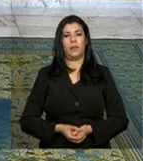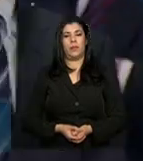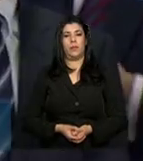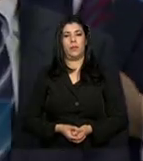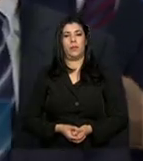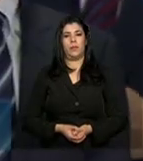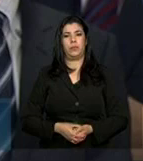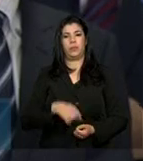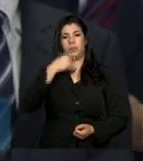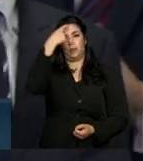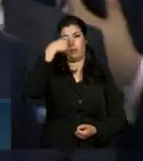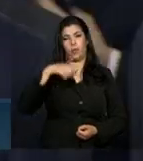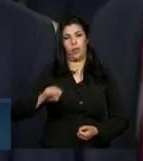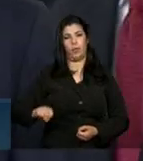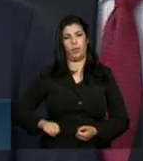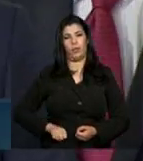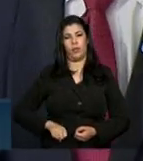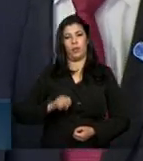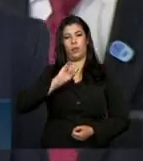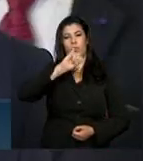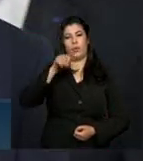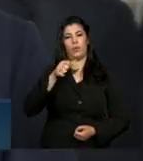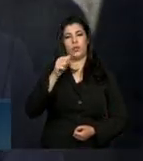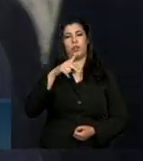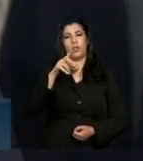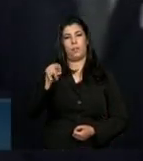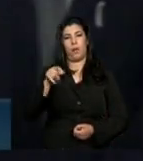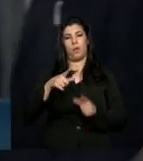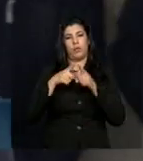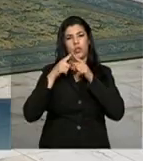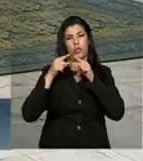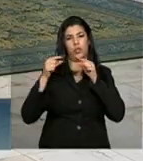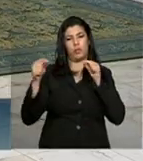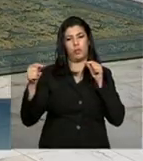O embaixador do Japão, Kunio Umeda.